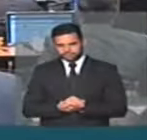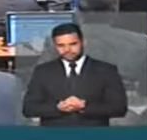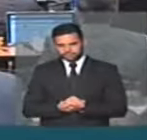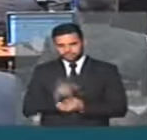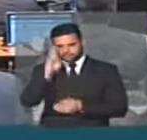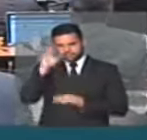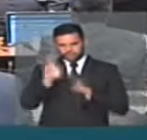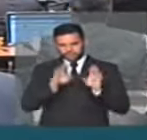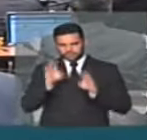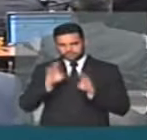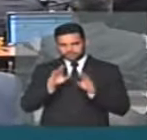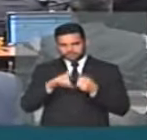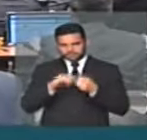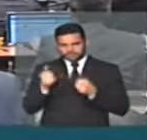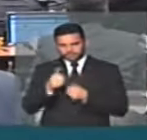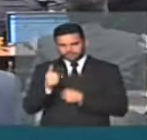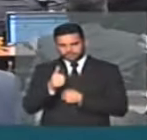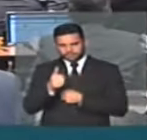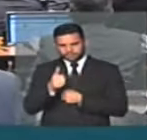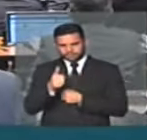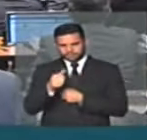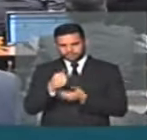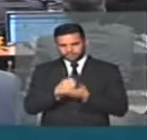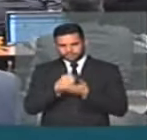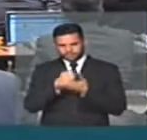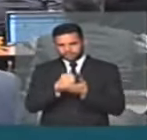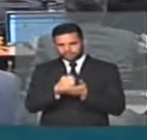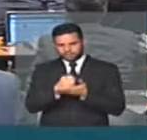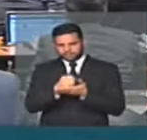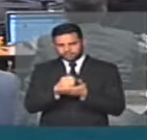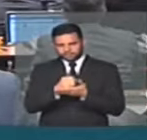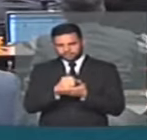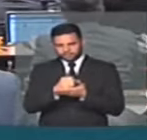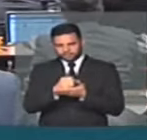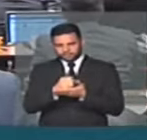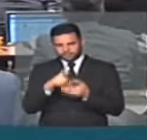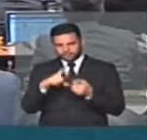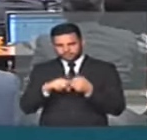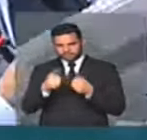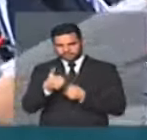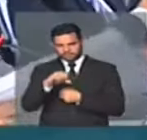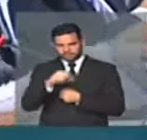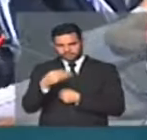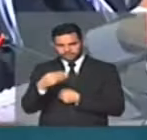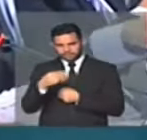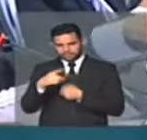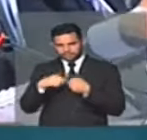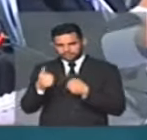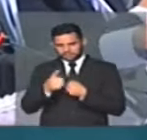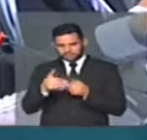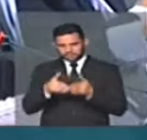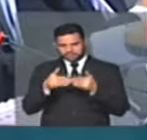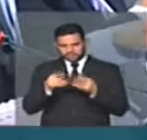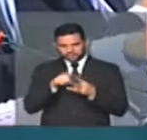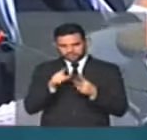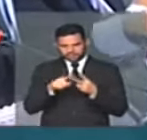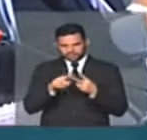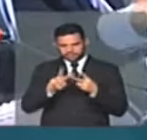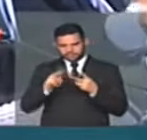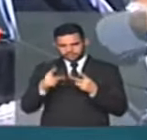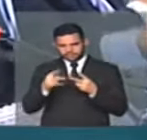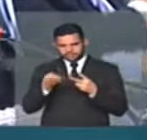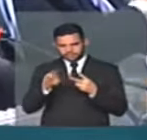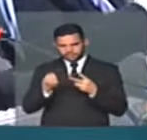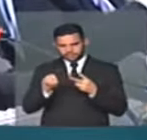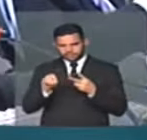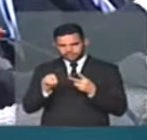a Vossa Excelência. 92, parágrafo 1º, no encaminhamento. Qual é a questão de ordem, deputado? Artigo 192, parágrafo 1º, no encaminhamento são dois contrários e